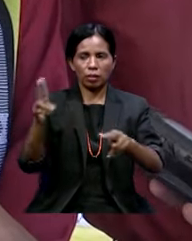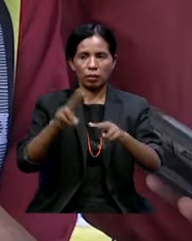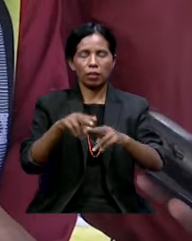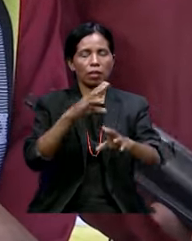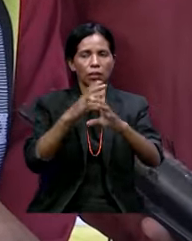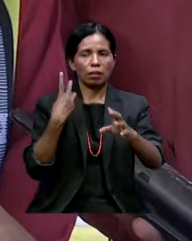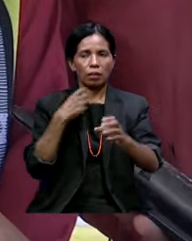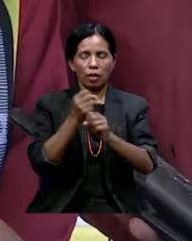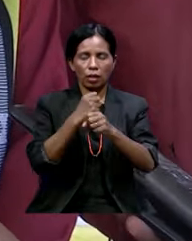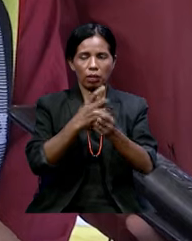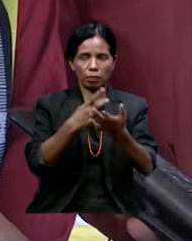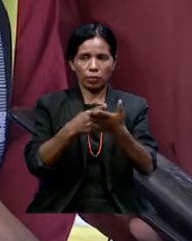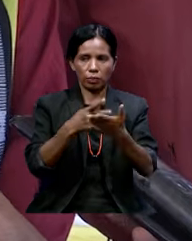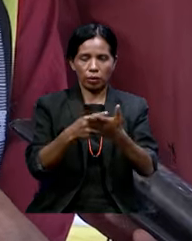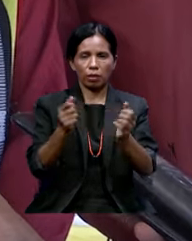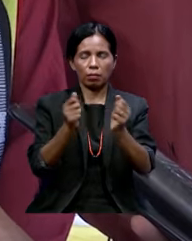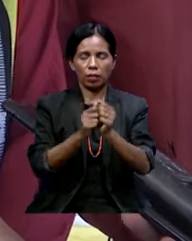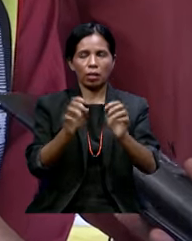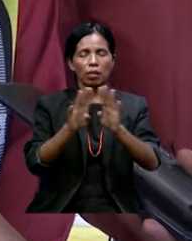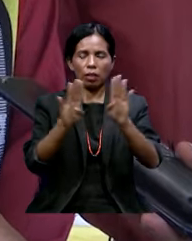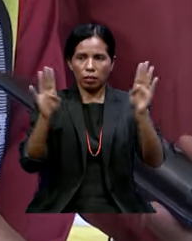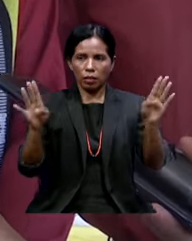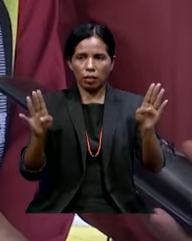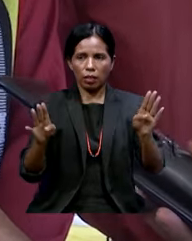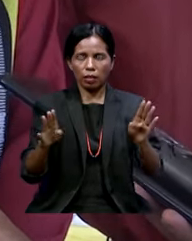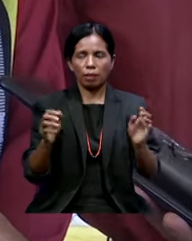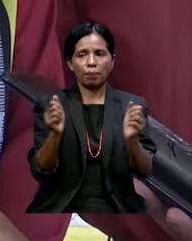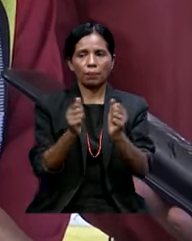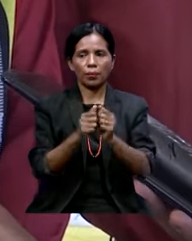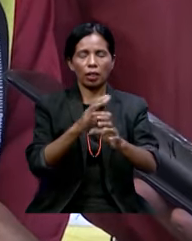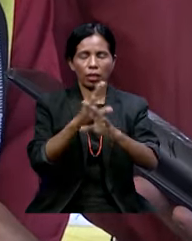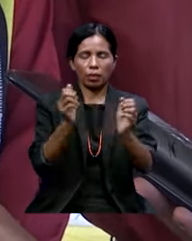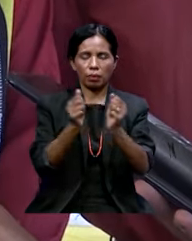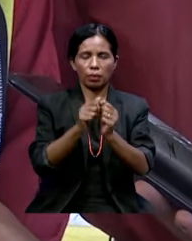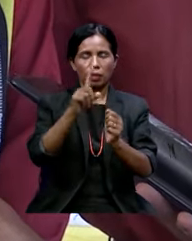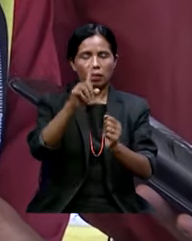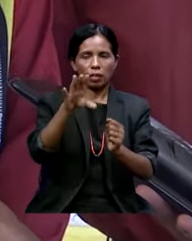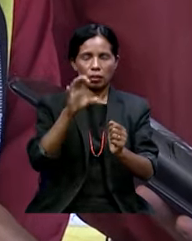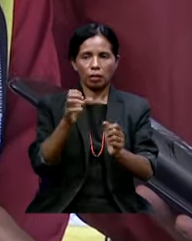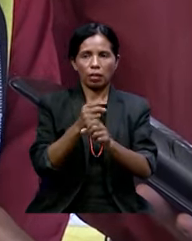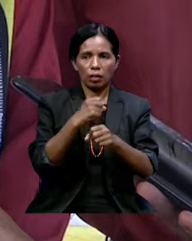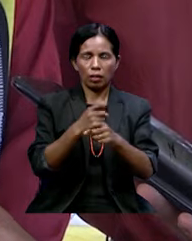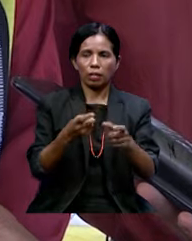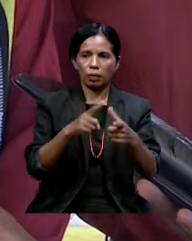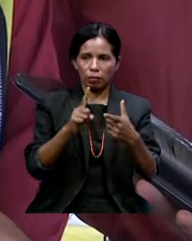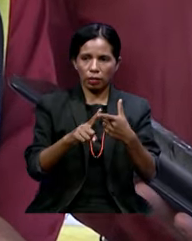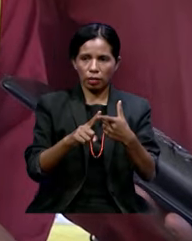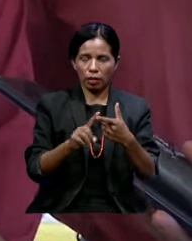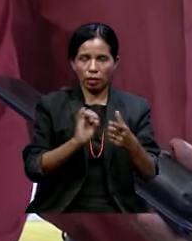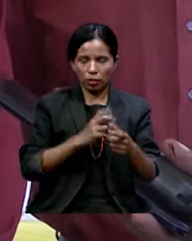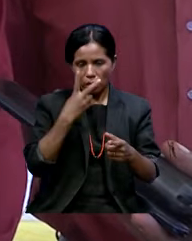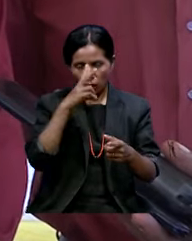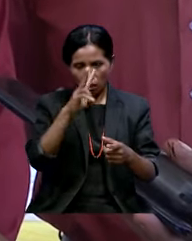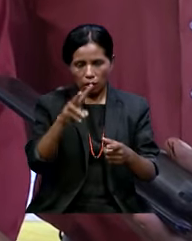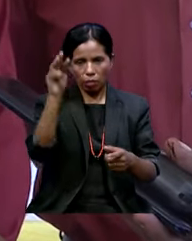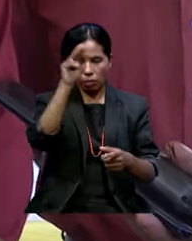halo dengan proposta, amen kareta ohing, ami halo lansamento, sem viaturas, kareta sida para halo lisu. Di ohing, depois ne, harus tuir fela hari